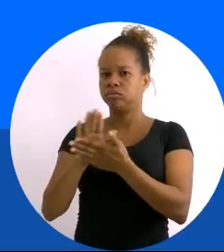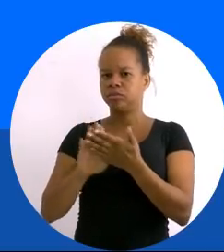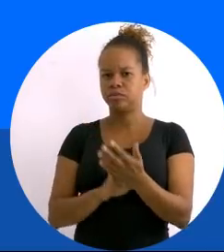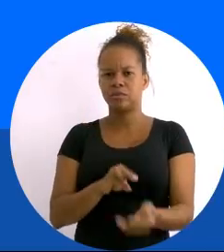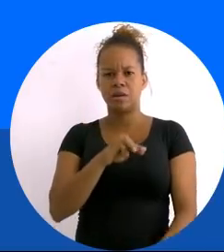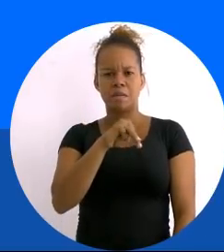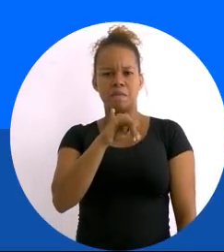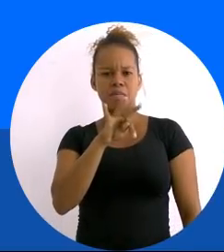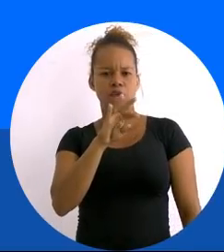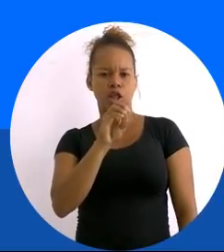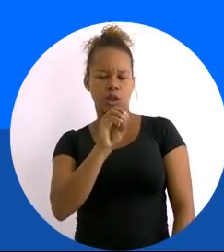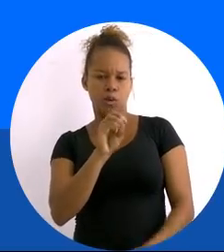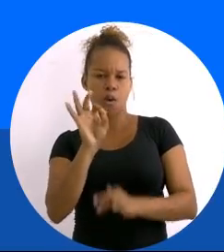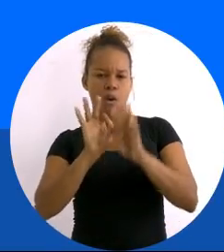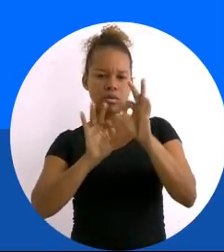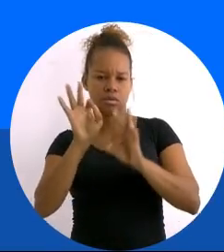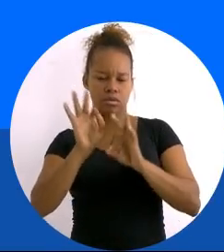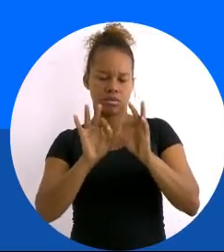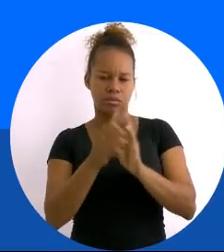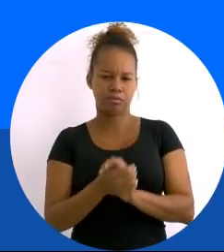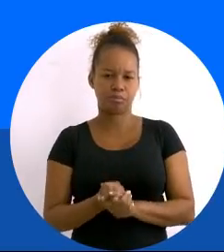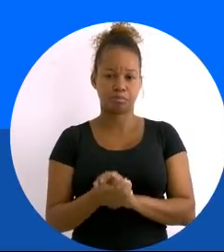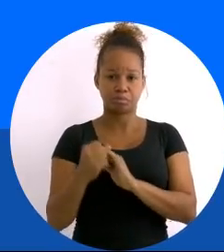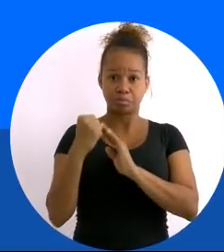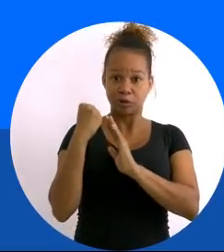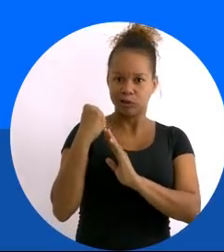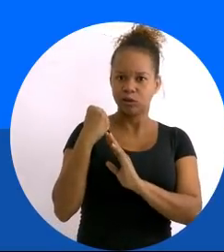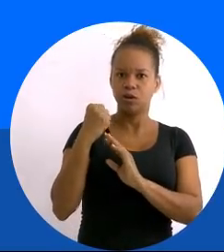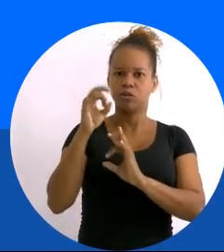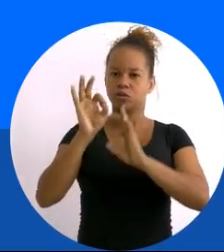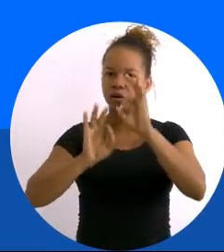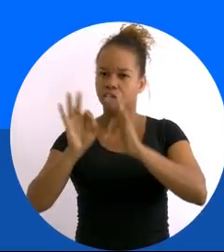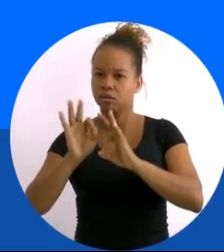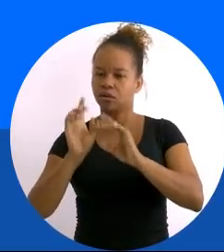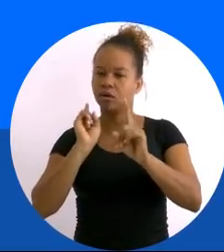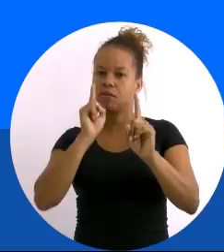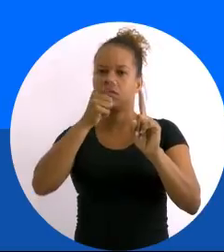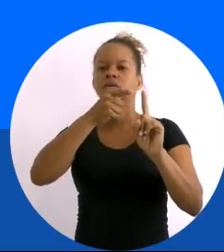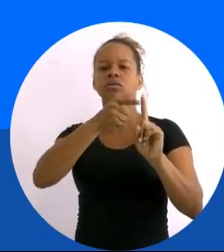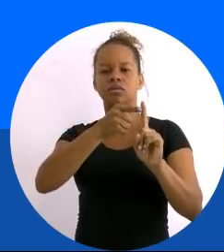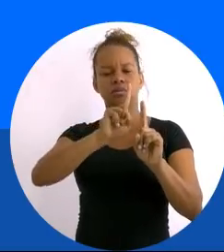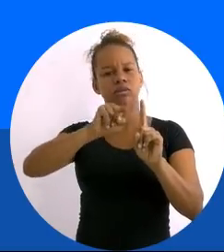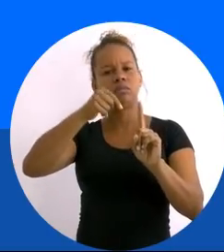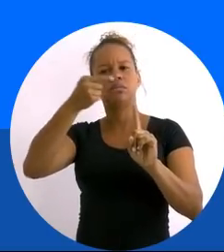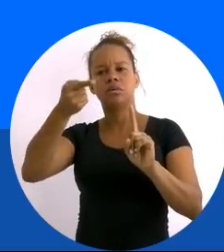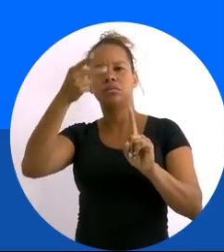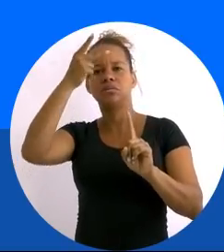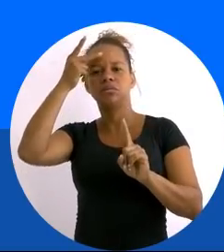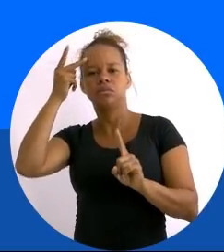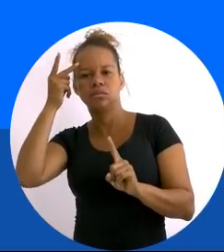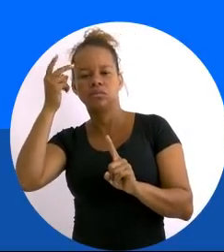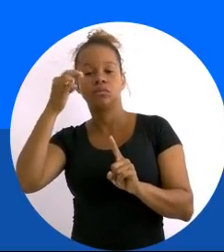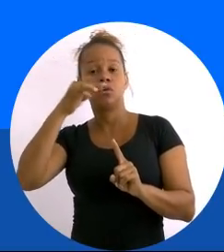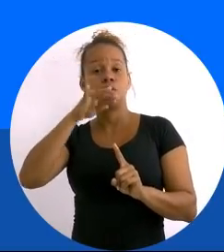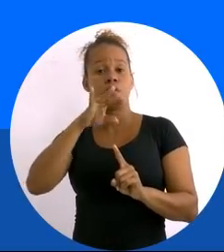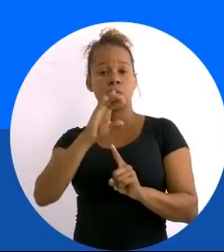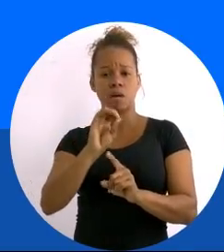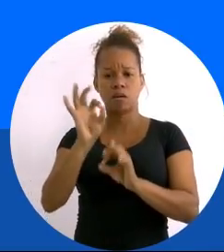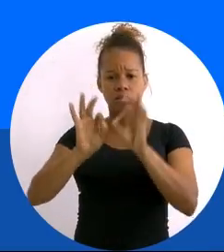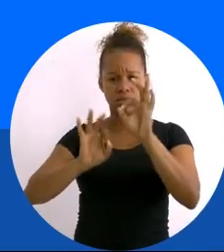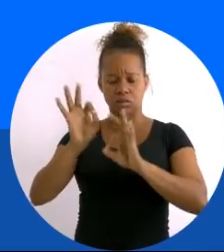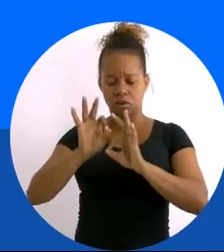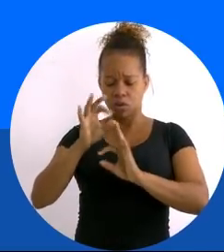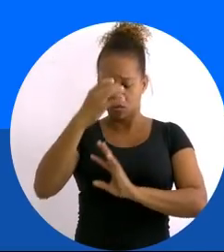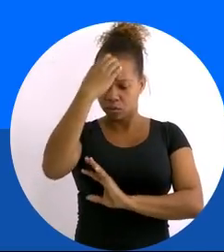Mito organizacional. Herói civilizador, referências para os demais. O mito organizacional constrói